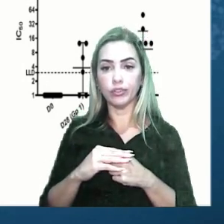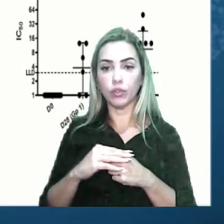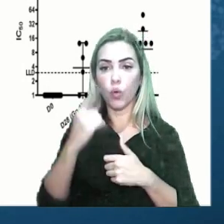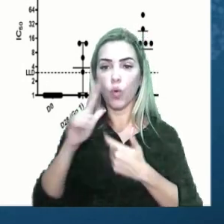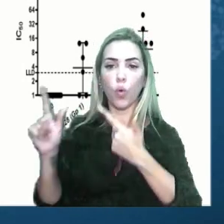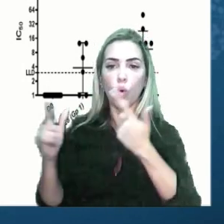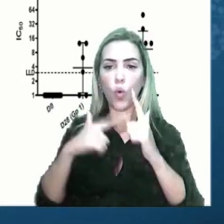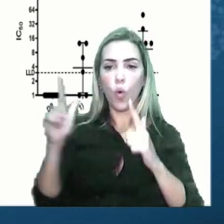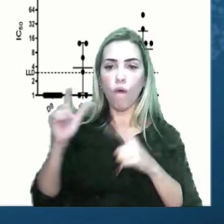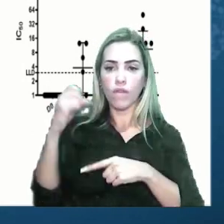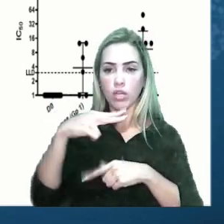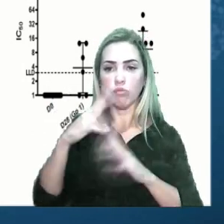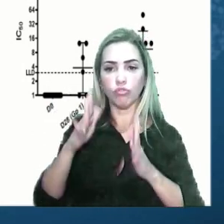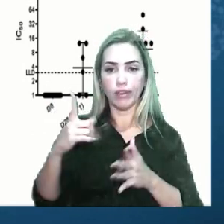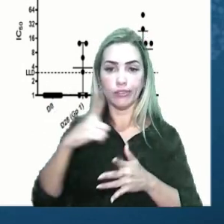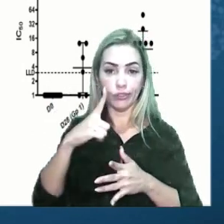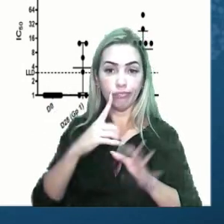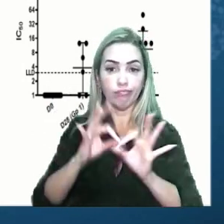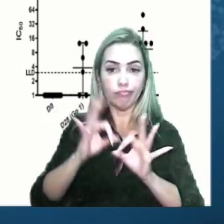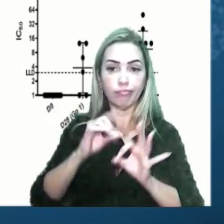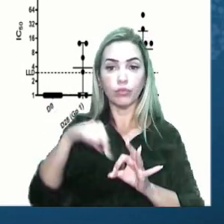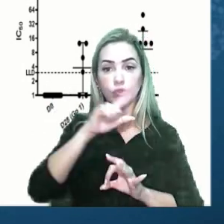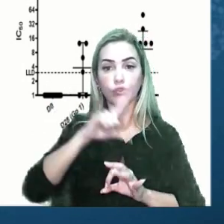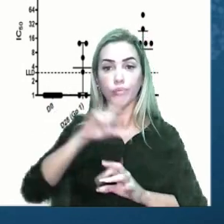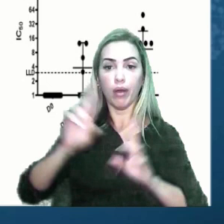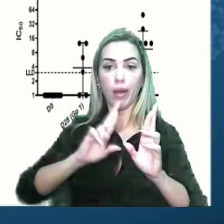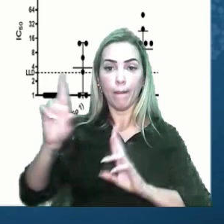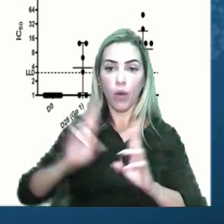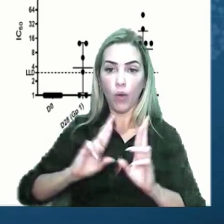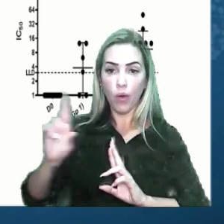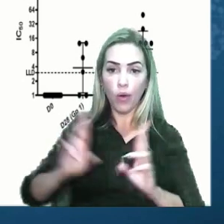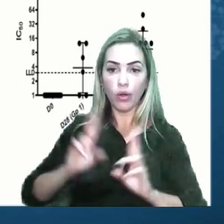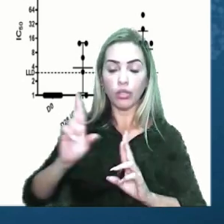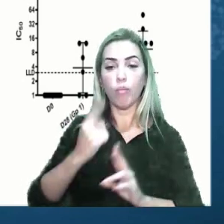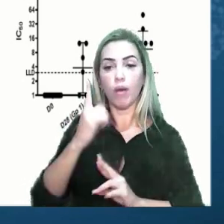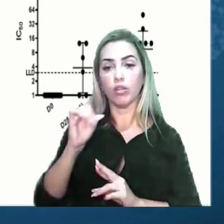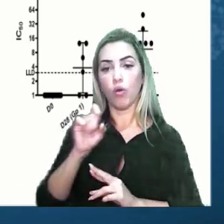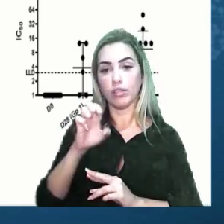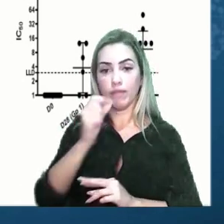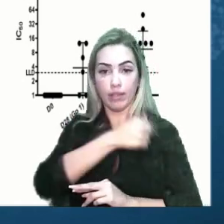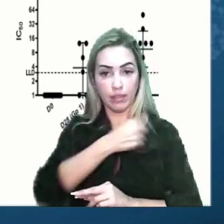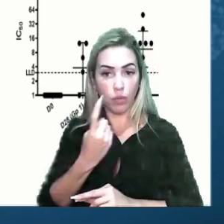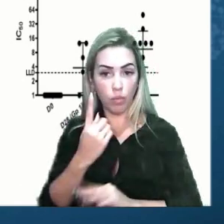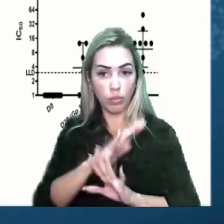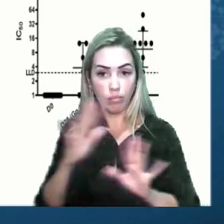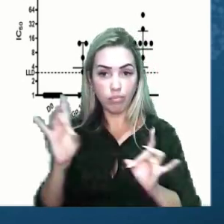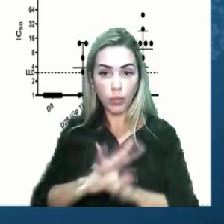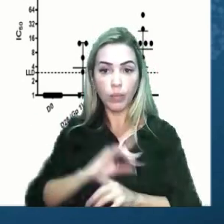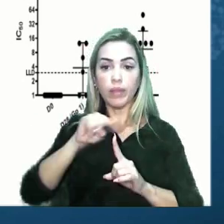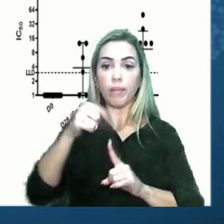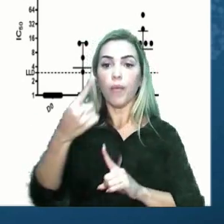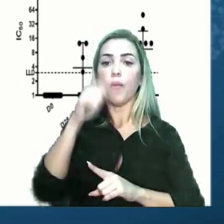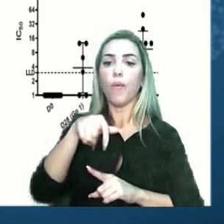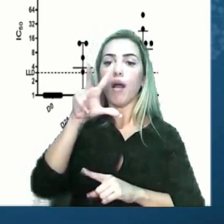outros vírus, e a gente tinha respostas com uma dose da vacina, e depois de um ano